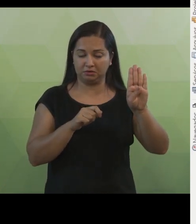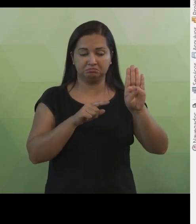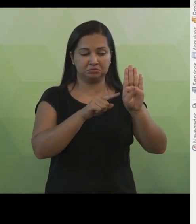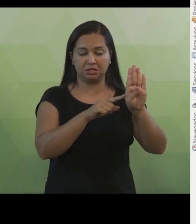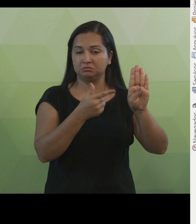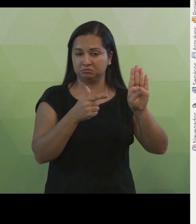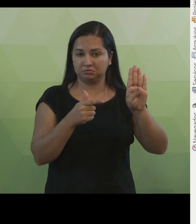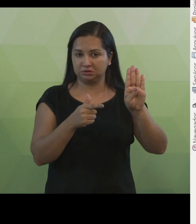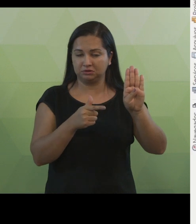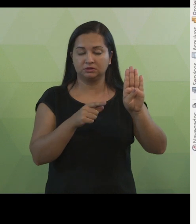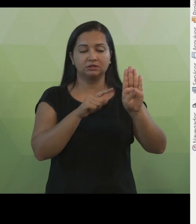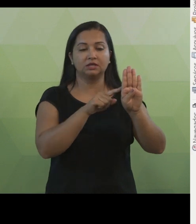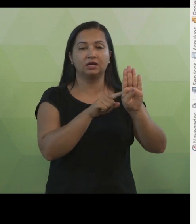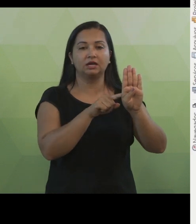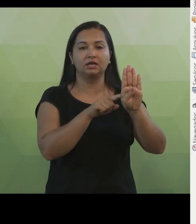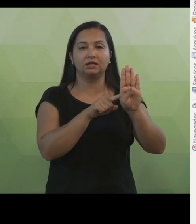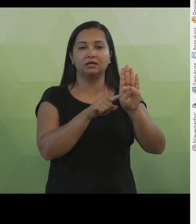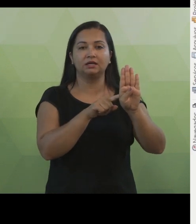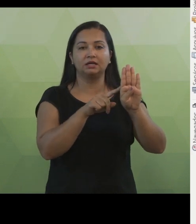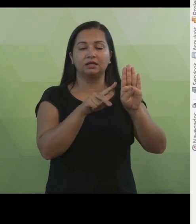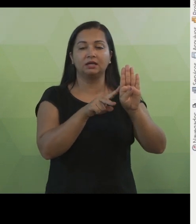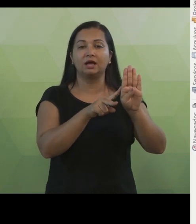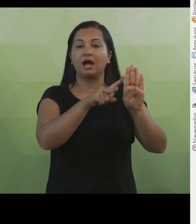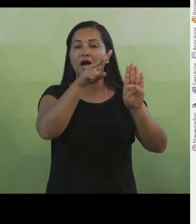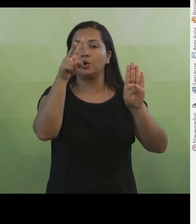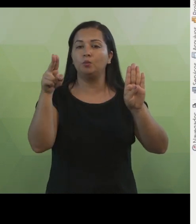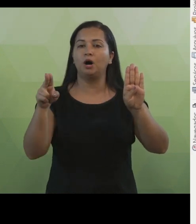F. Vou pedir para imprimir o valor de F.